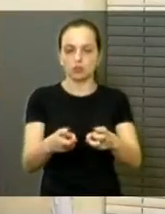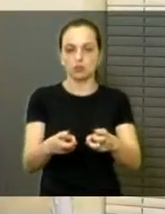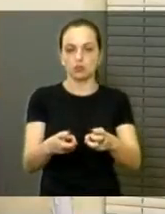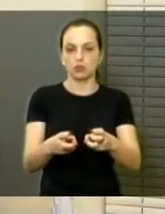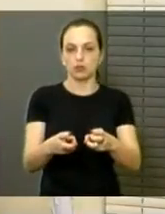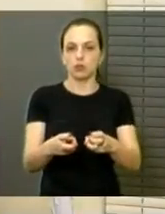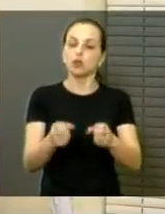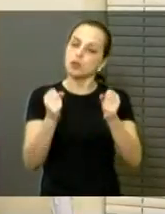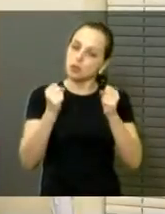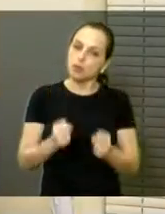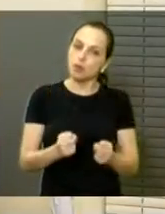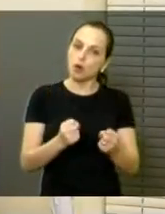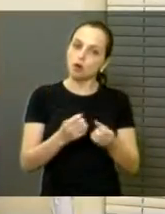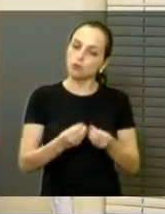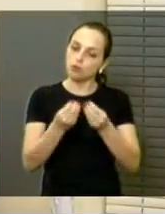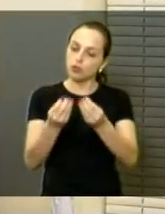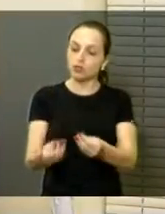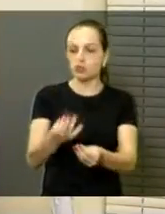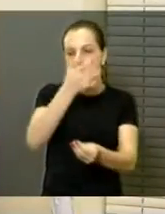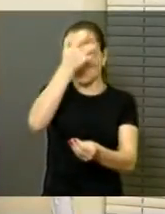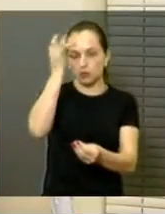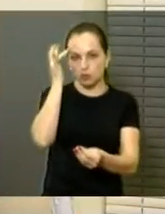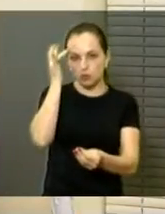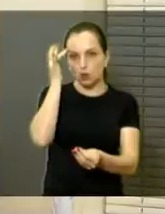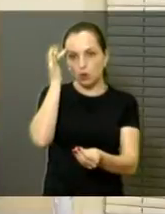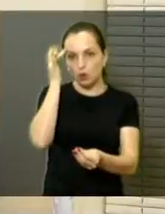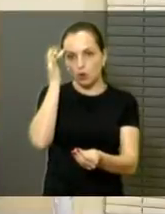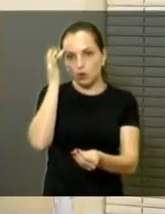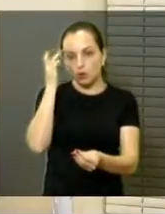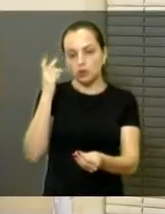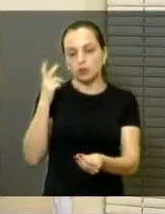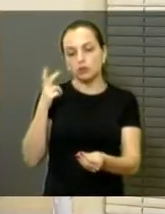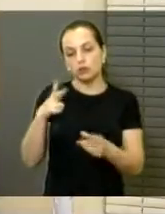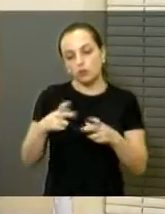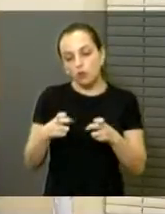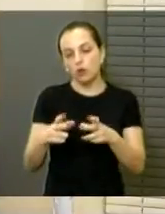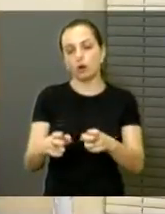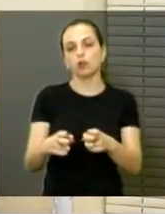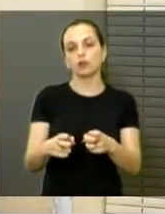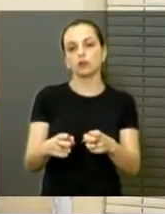fornecida para as pessoas que necessitam se submeter ao tratamento de câncer